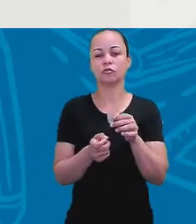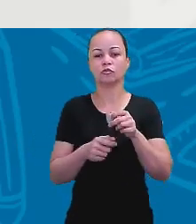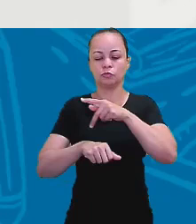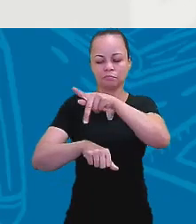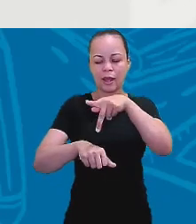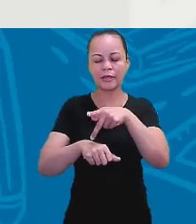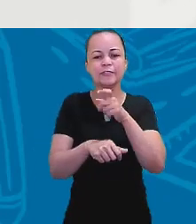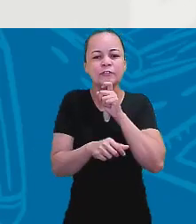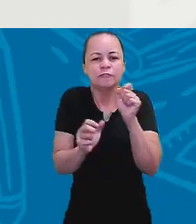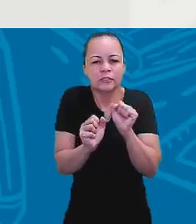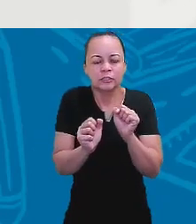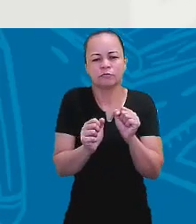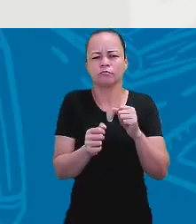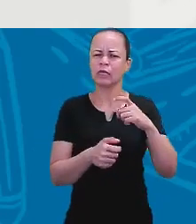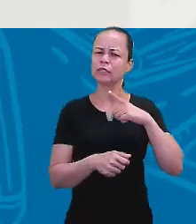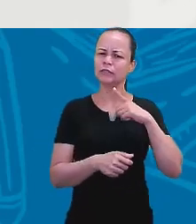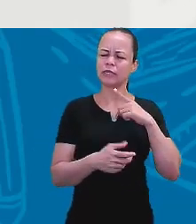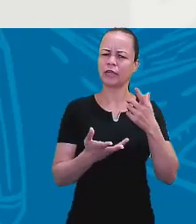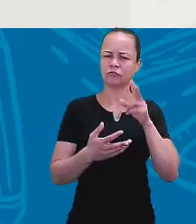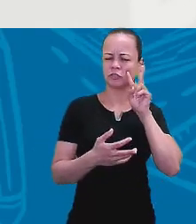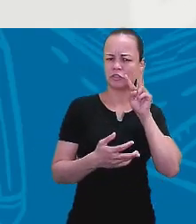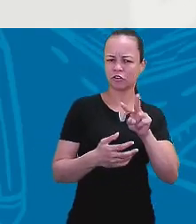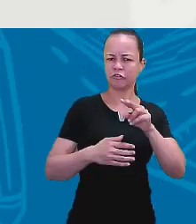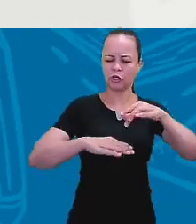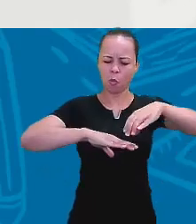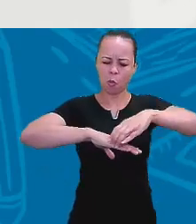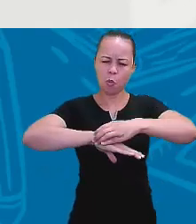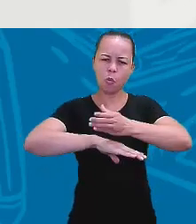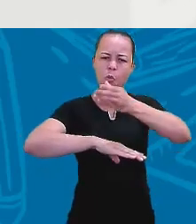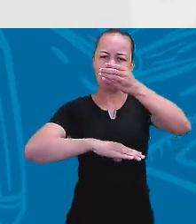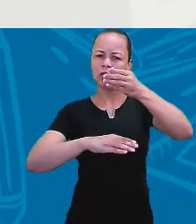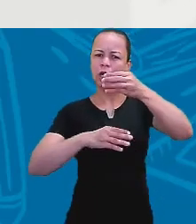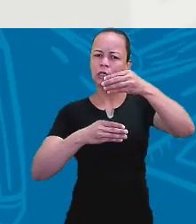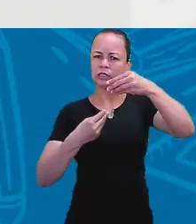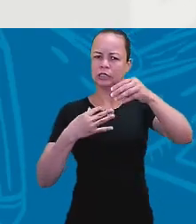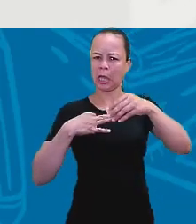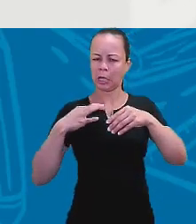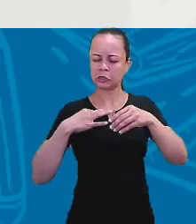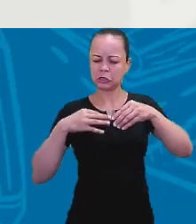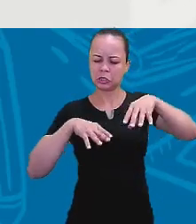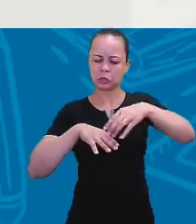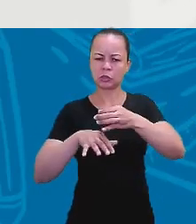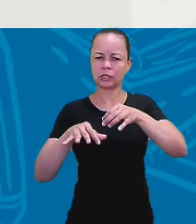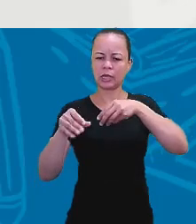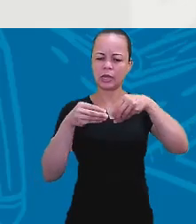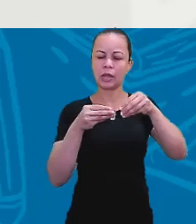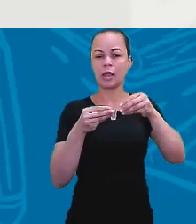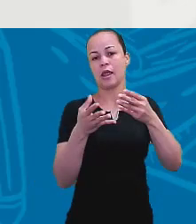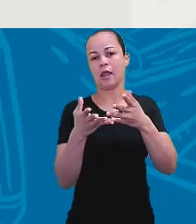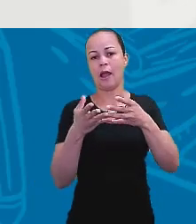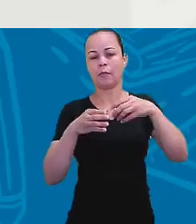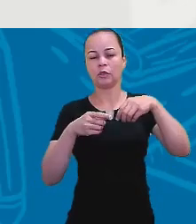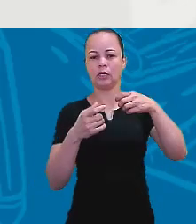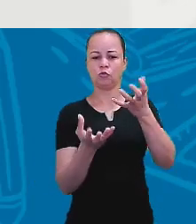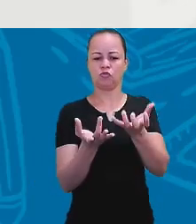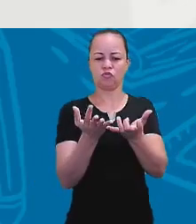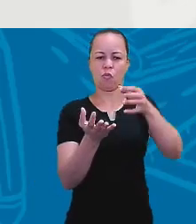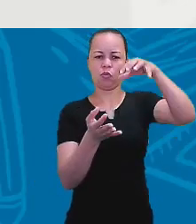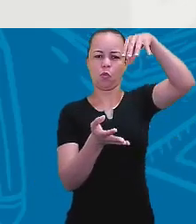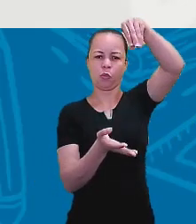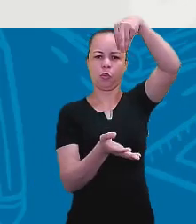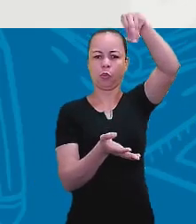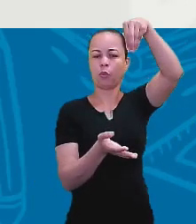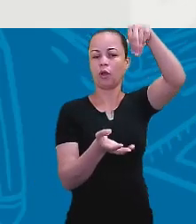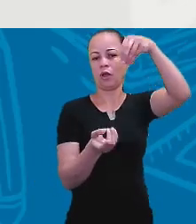também tem umas botinhas feitas de tecido que pendura na lareira daqueles países que são mais frios. E aqui ela